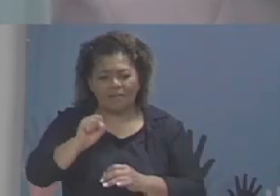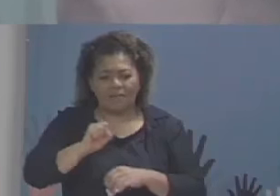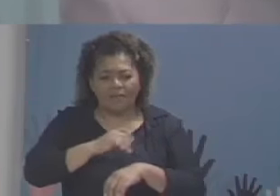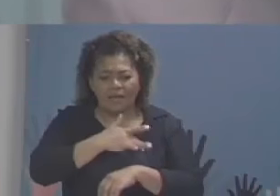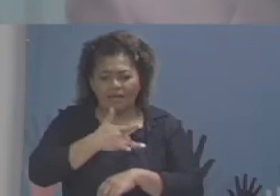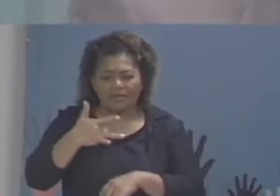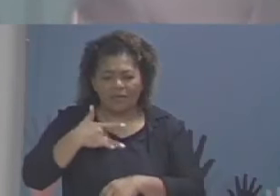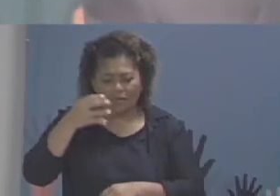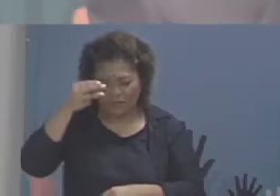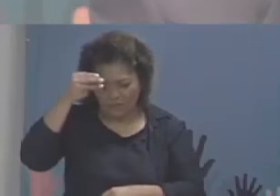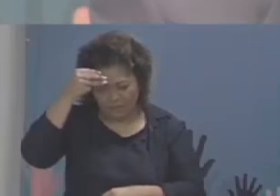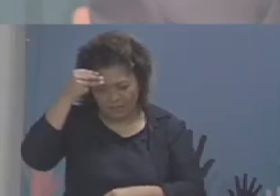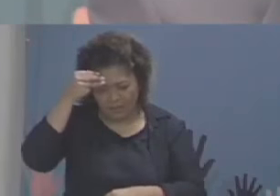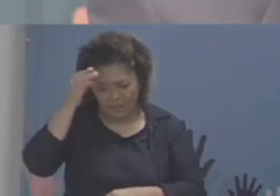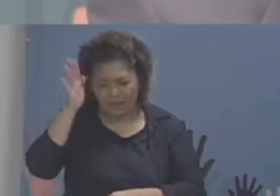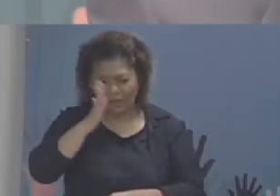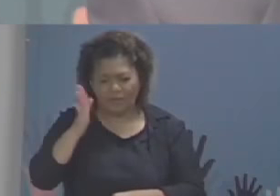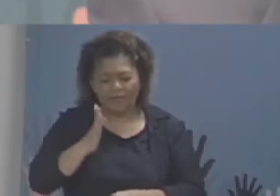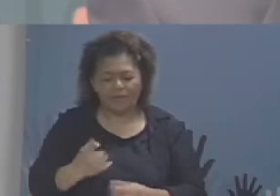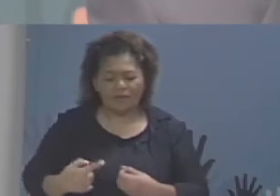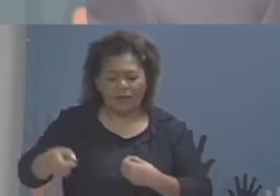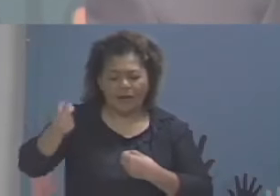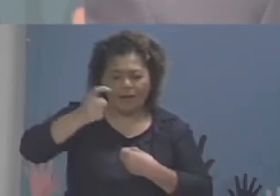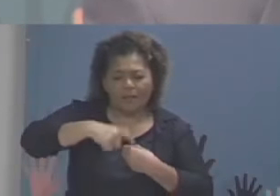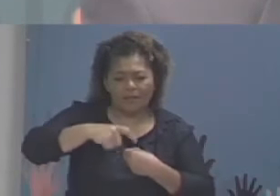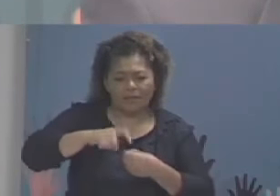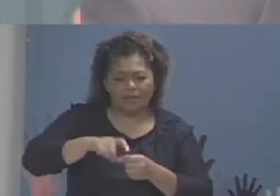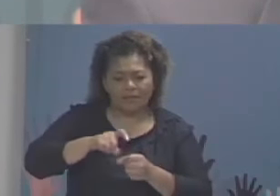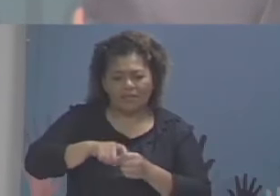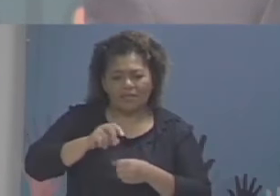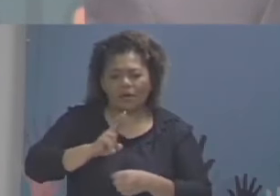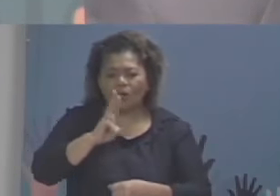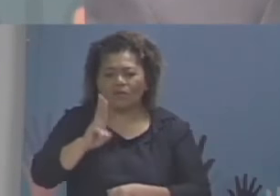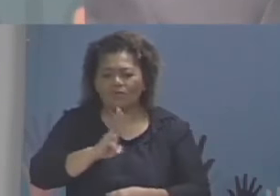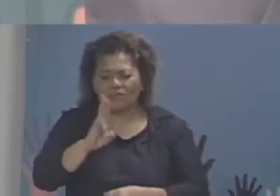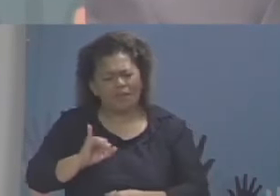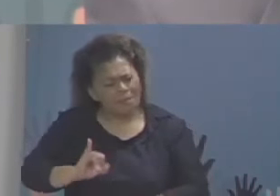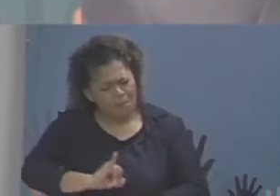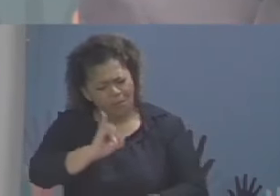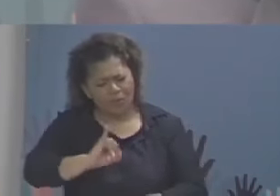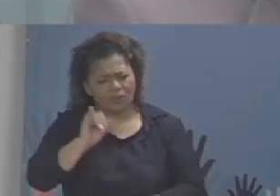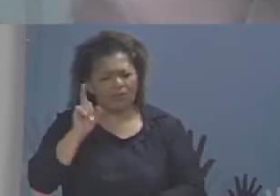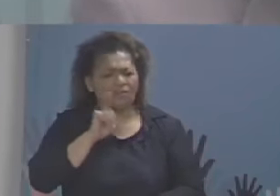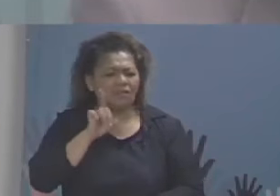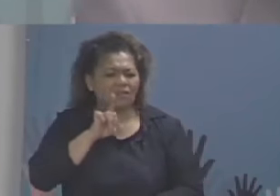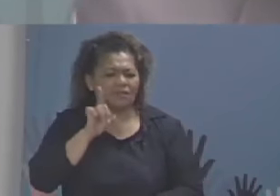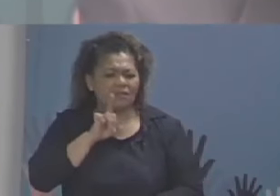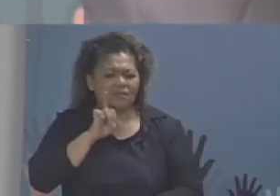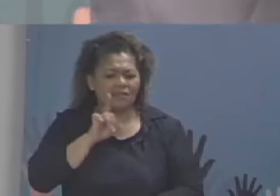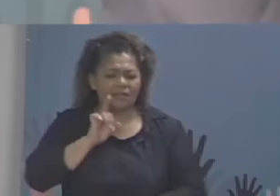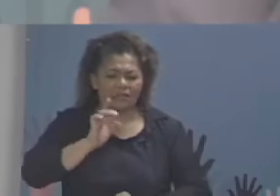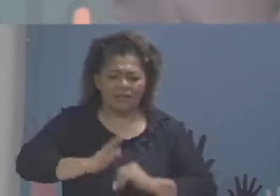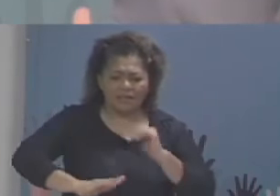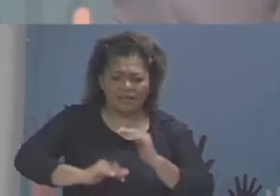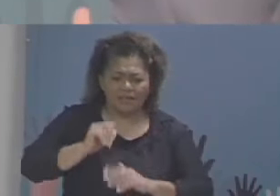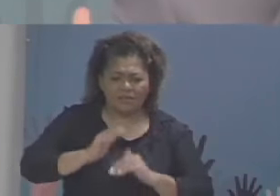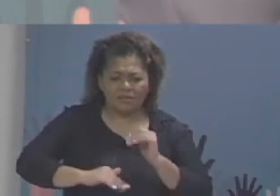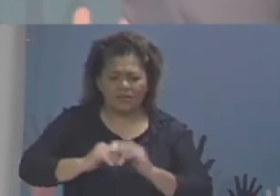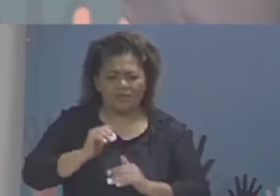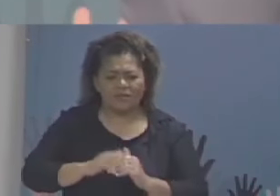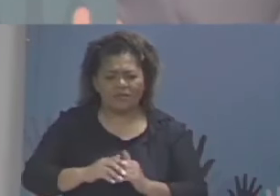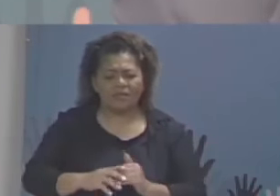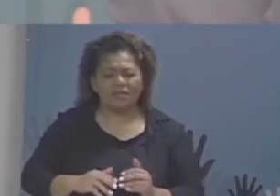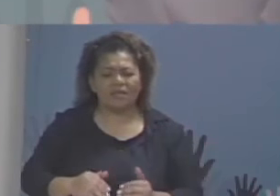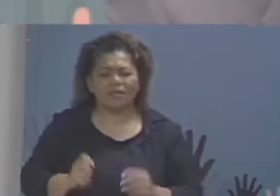Brasil, foi produzido a parceria com essa universidade importante nos Estados Unidos, porque eles lá se baseiam nessas práticas científicas de